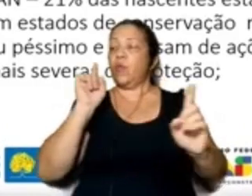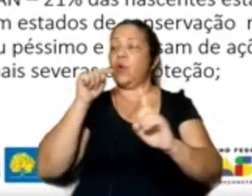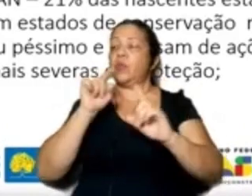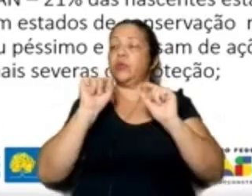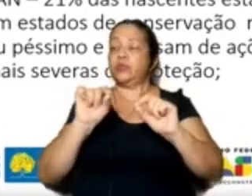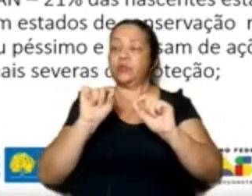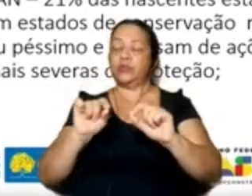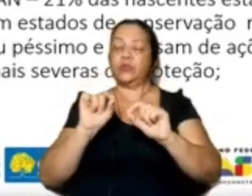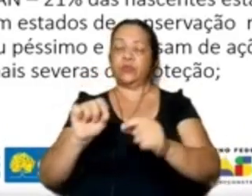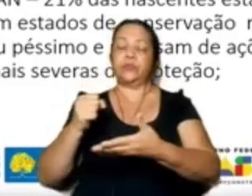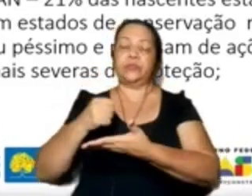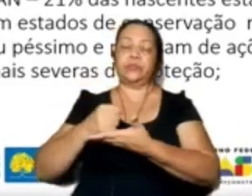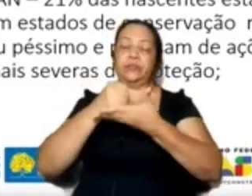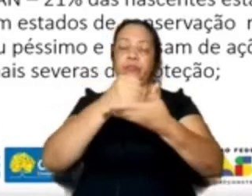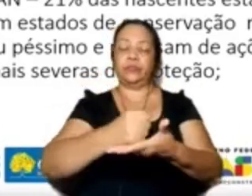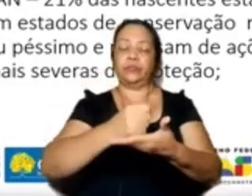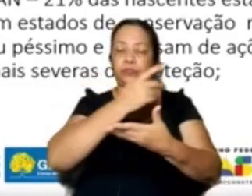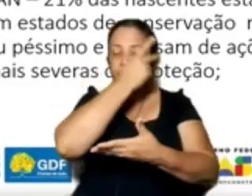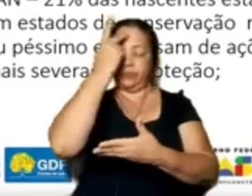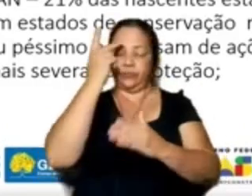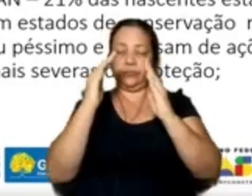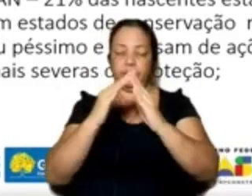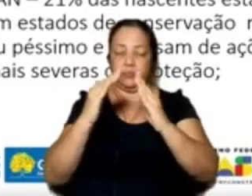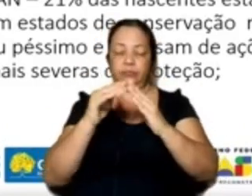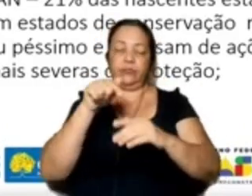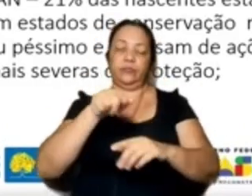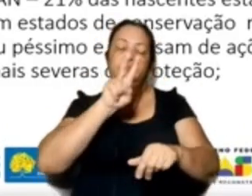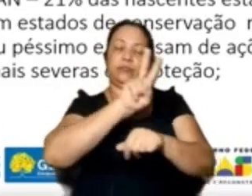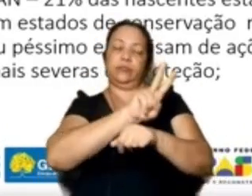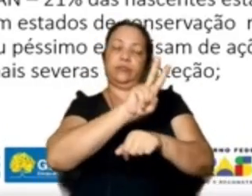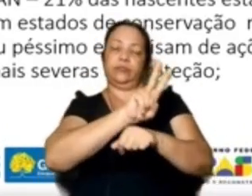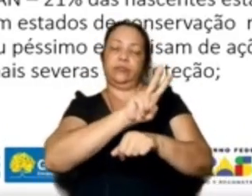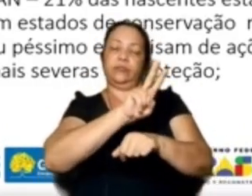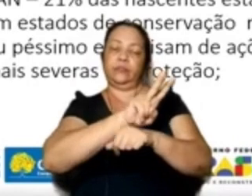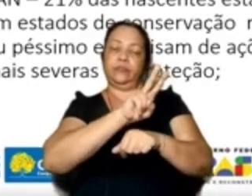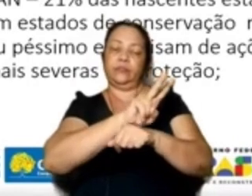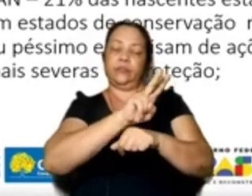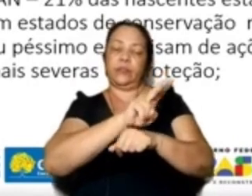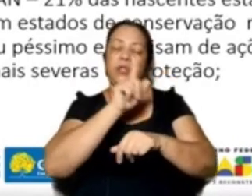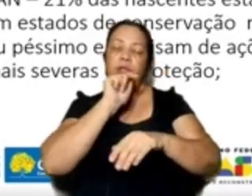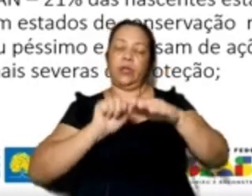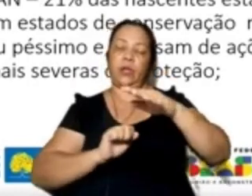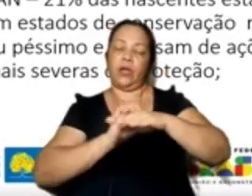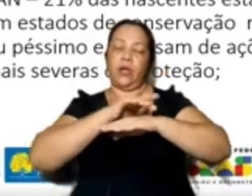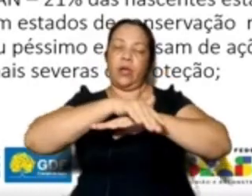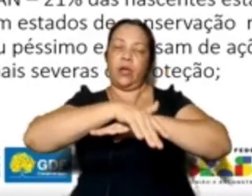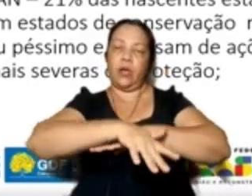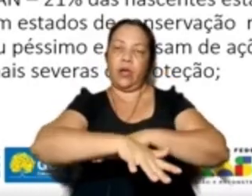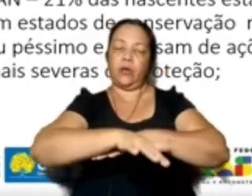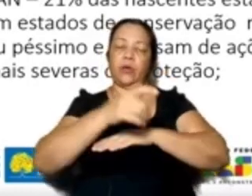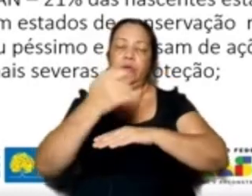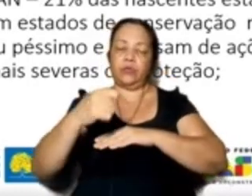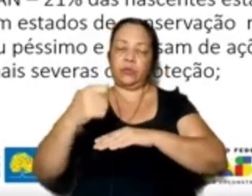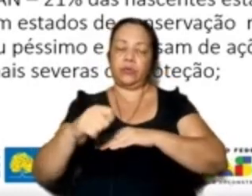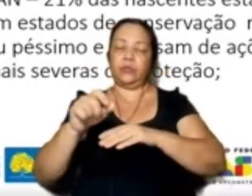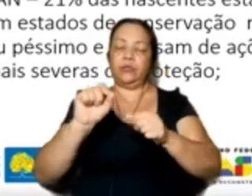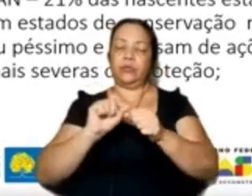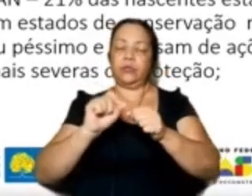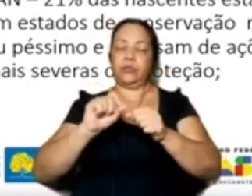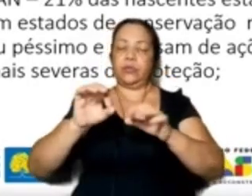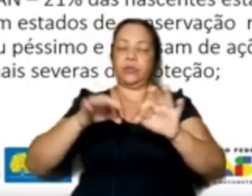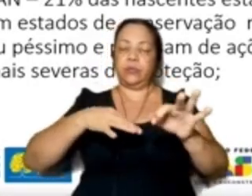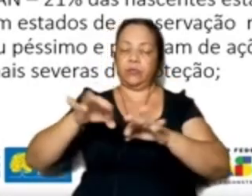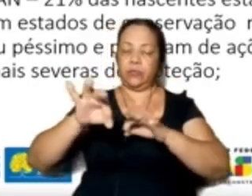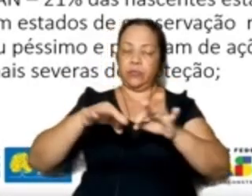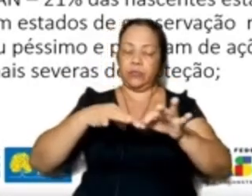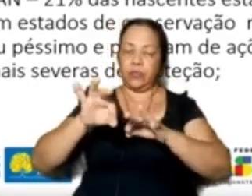apoiar os ocupantes a restaurar cada APP de nascente. Então, a gente teve que fazer um plano de recomposição para cada